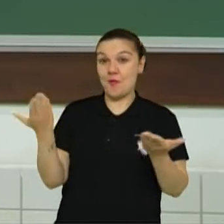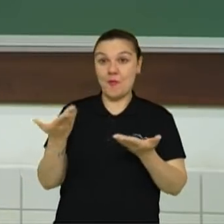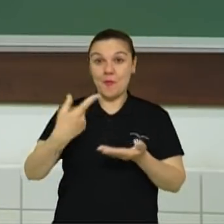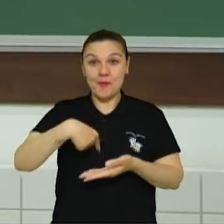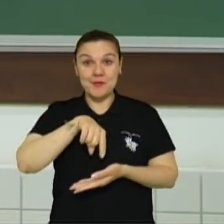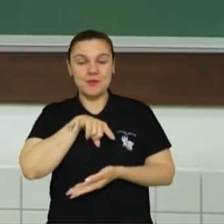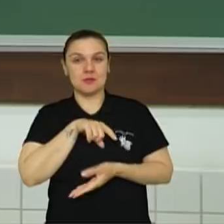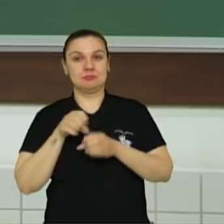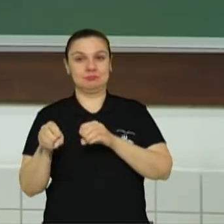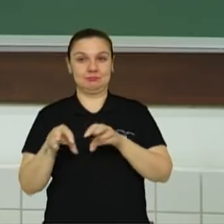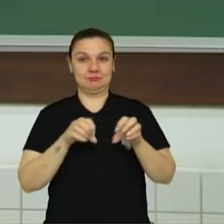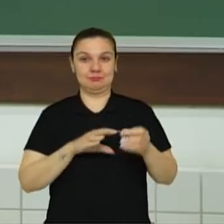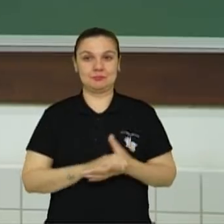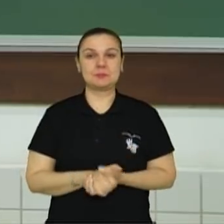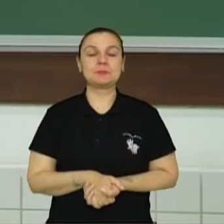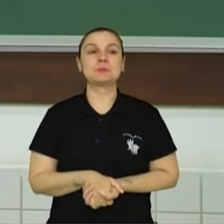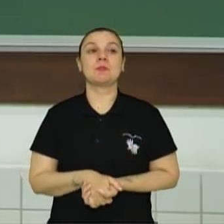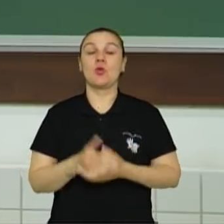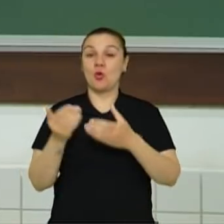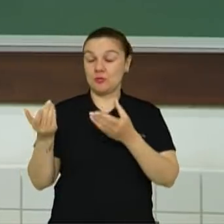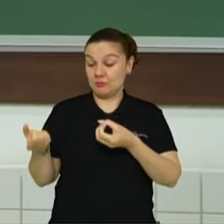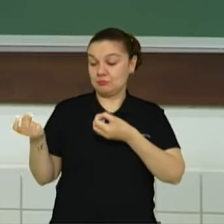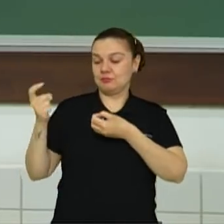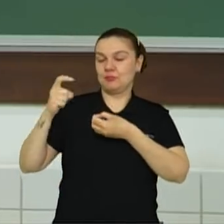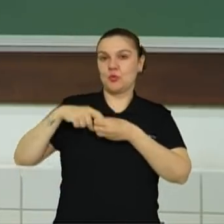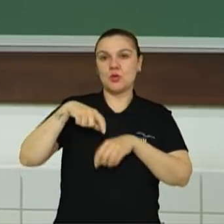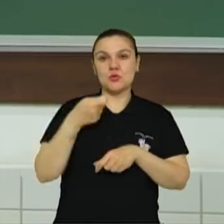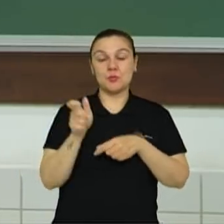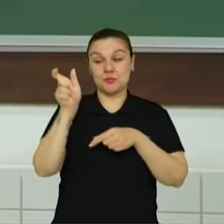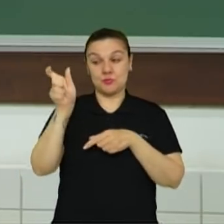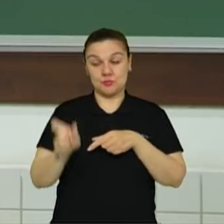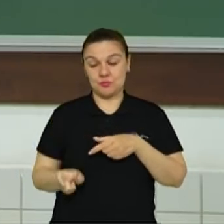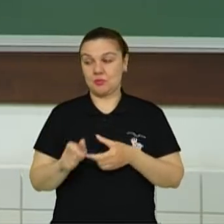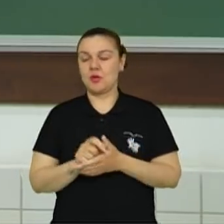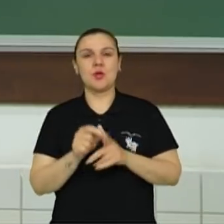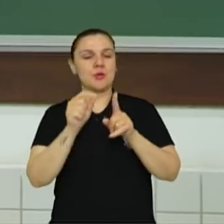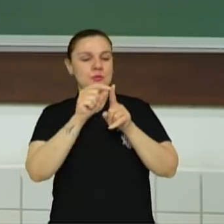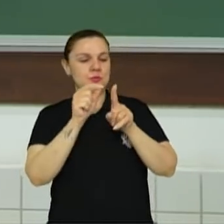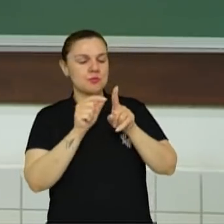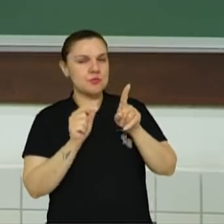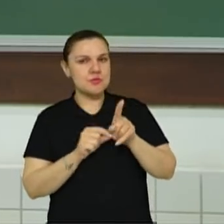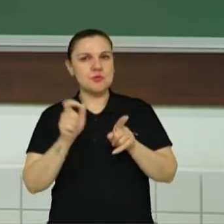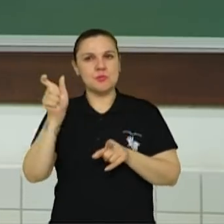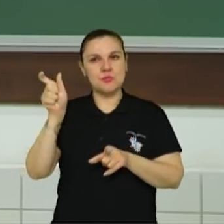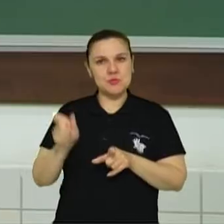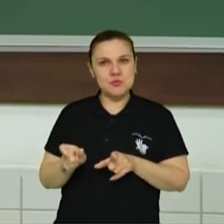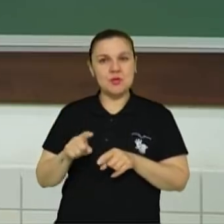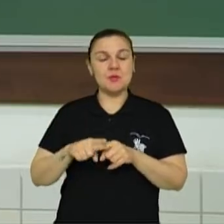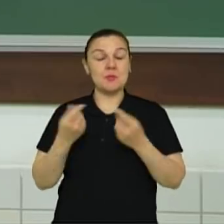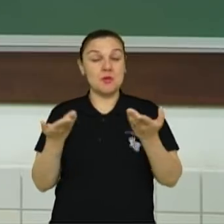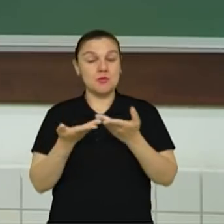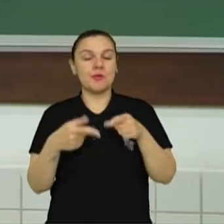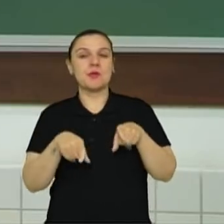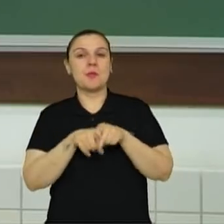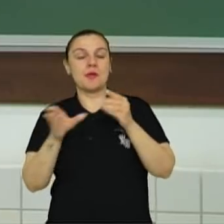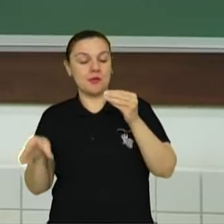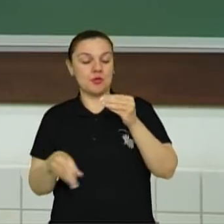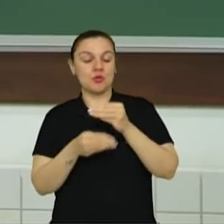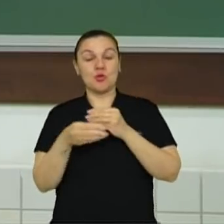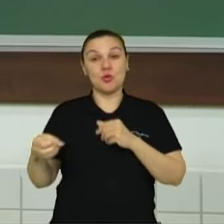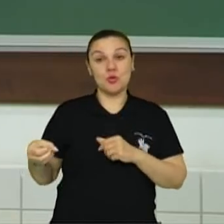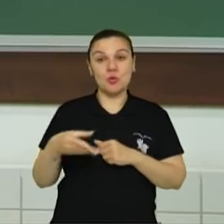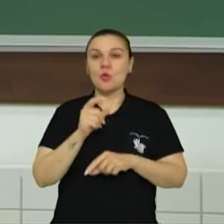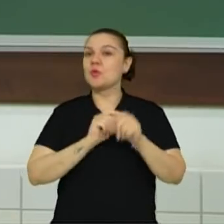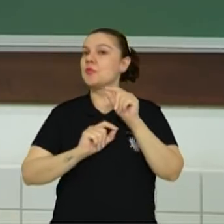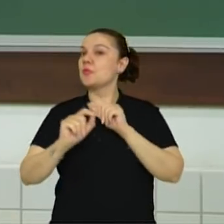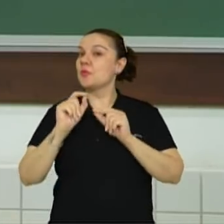na aula de hoje. Nós vamos retomar um pouquinho sobre sujeito, tipos de sujeito, mas nós vamos trabalhar com um novo gênero